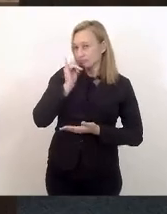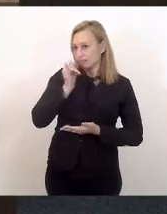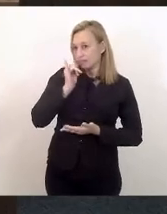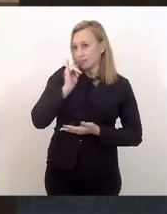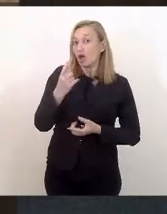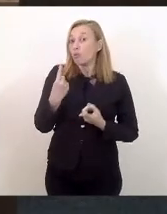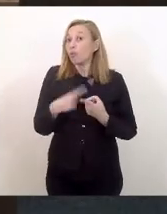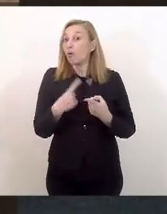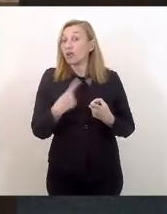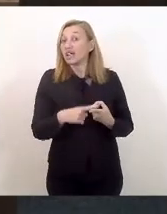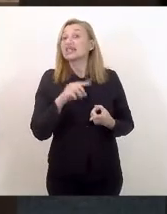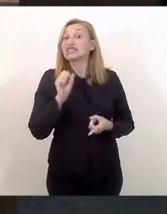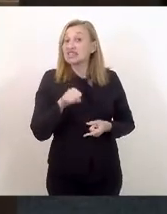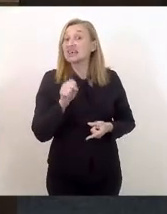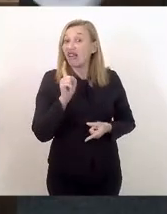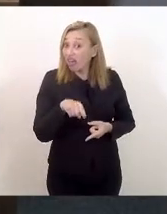porque